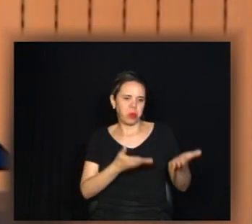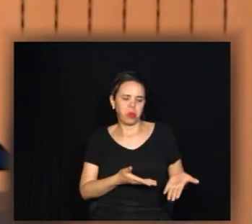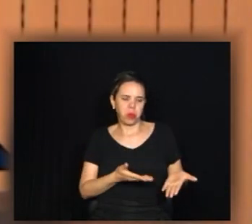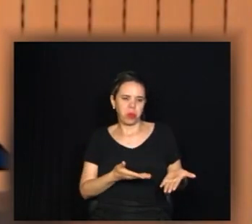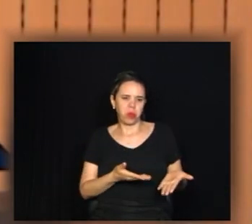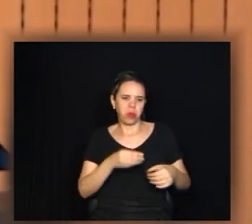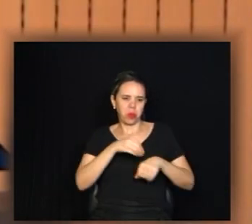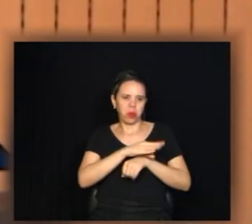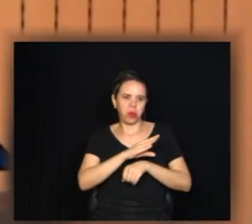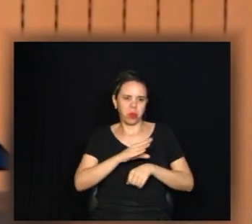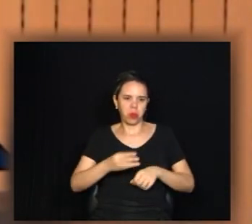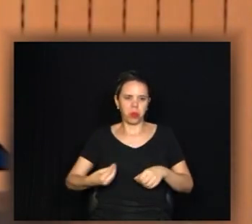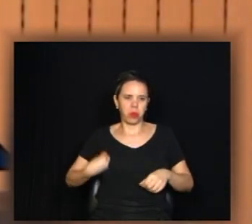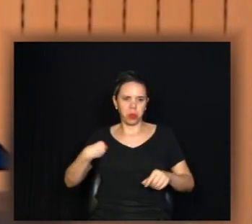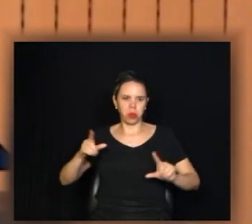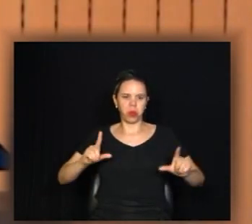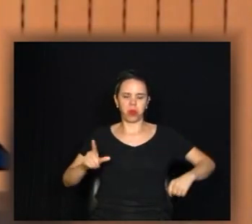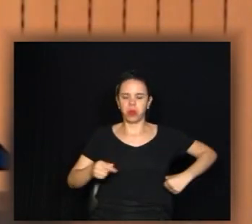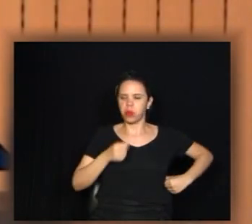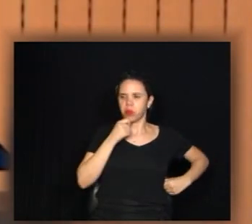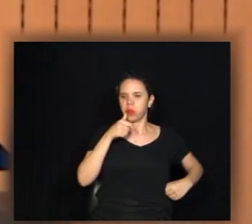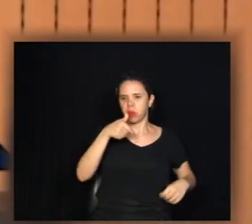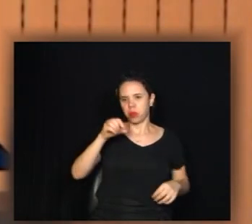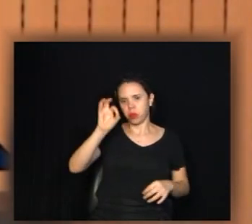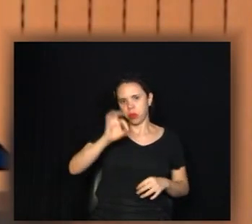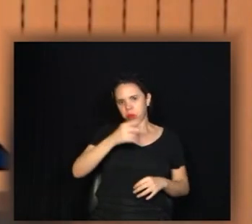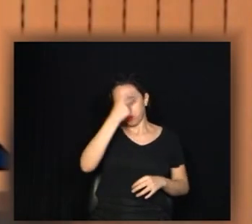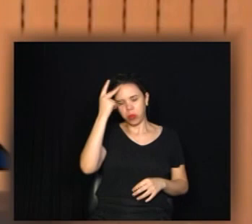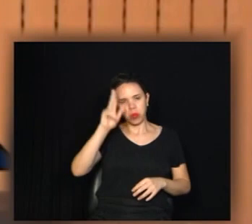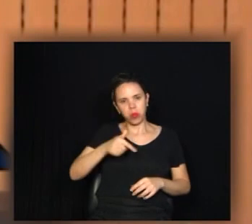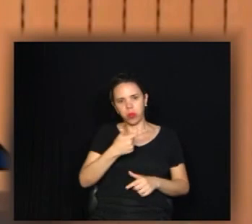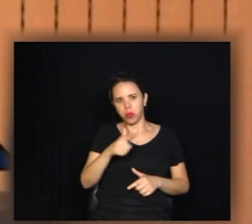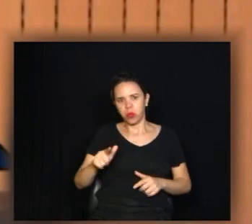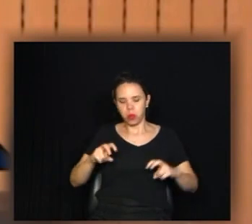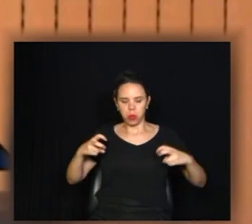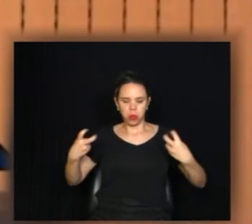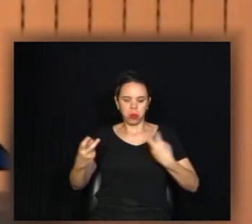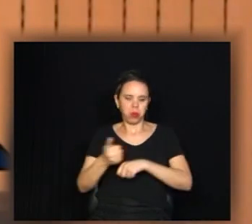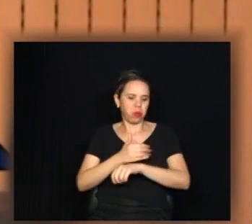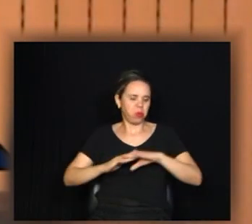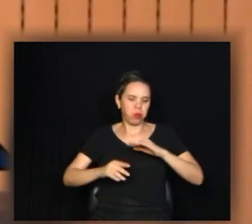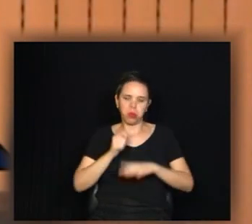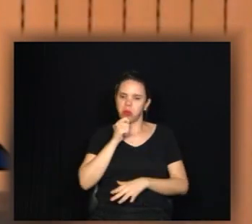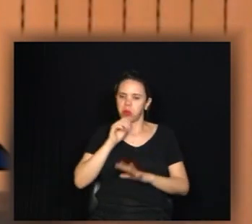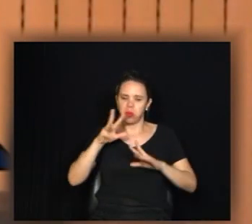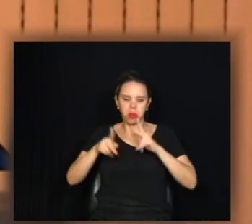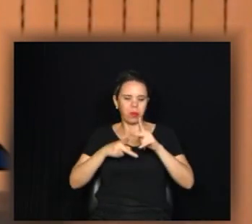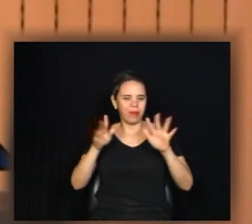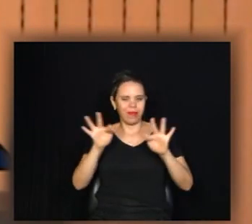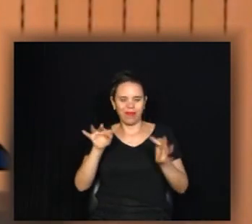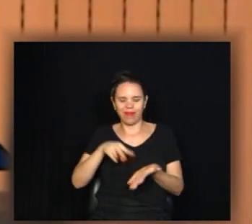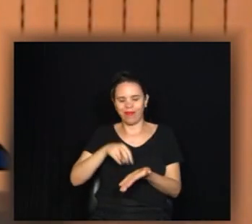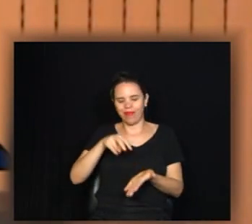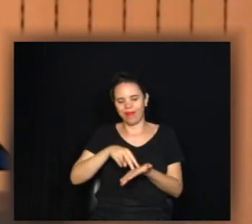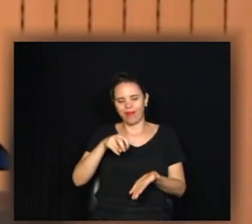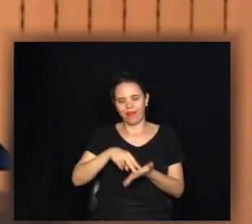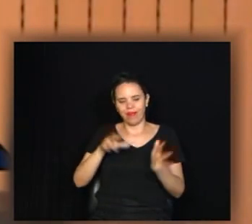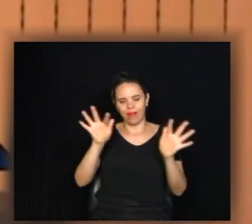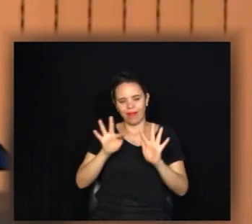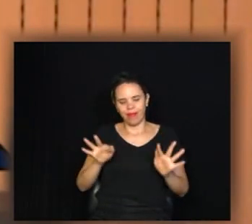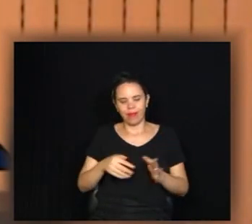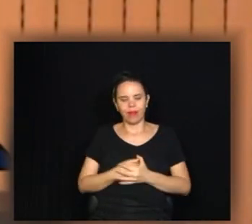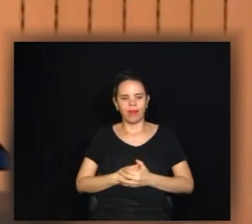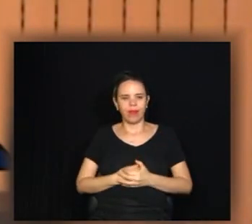uma transmissão ao vivo. E mais de 70% nunca tinha jogado no estádio profissional. Então, todos estavam contentes,